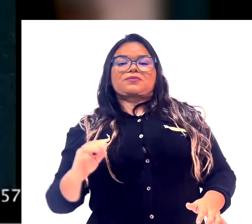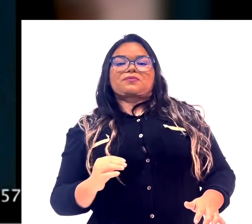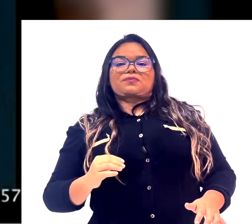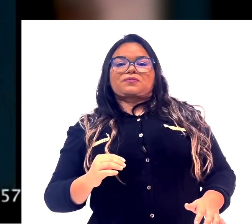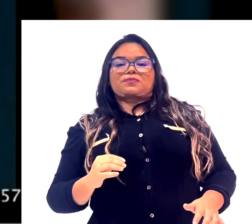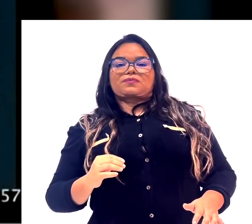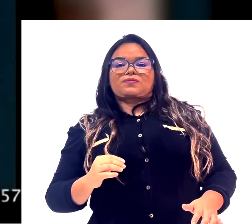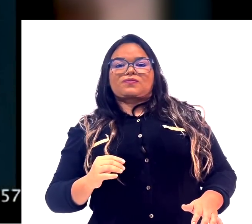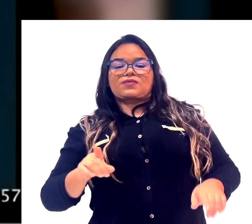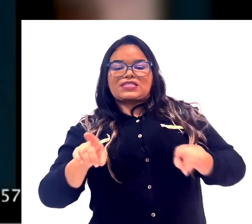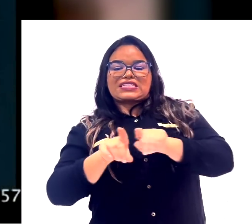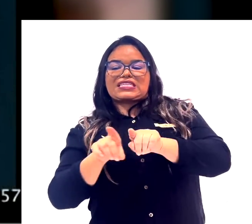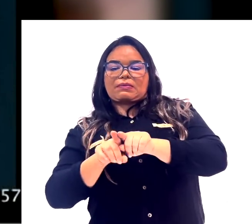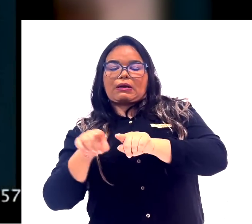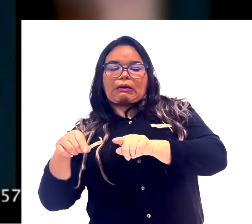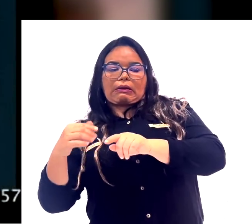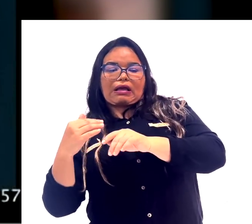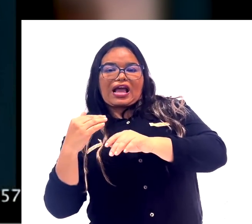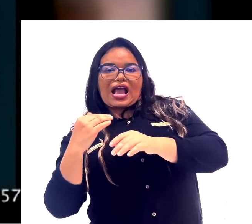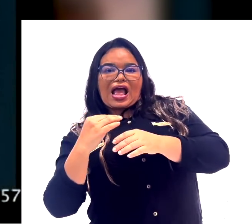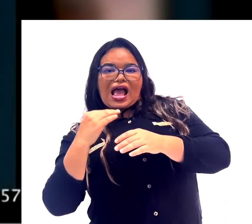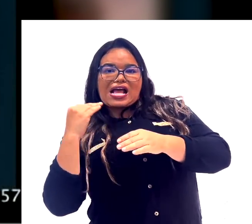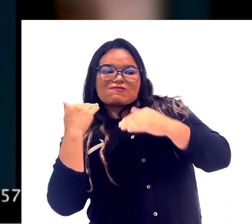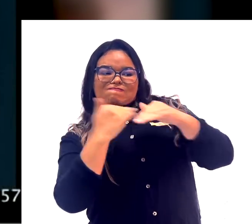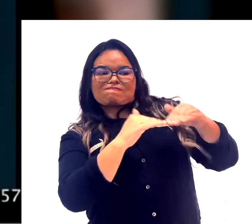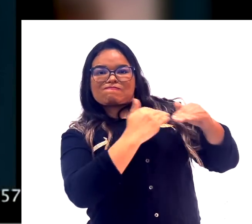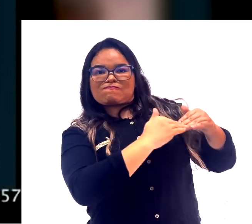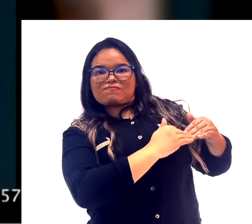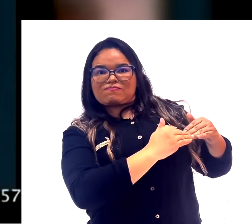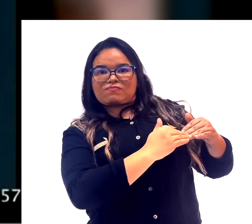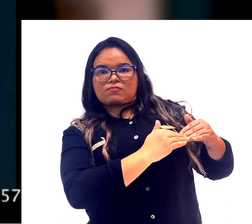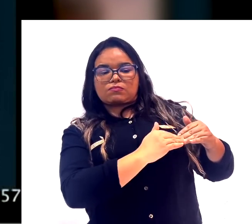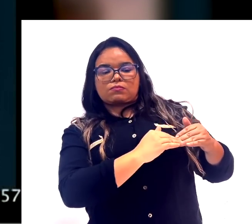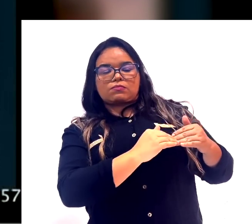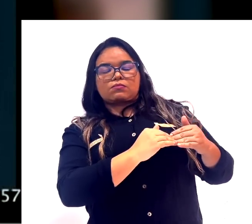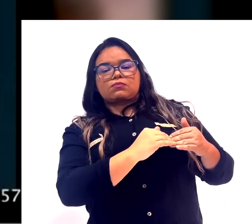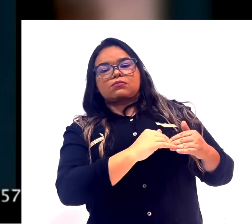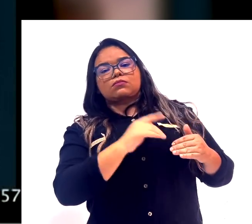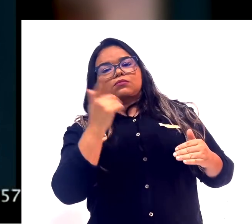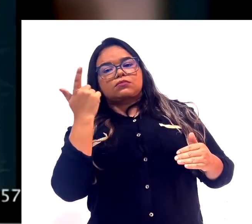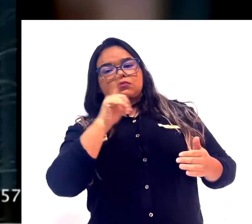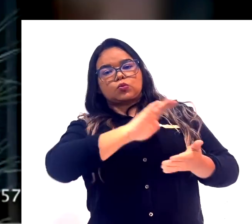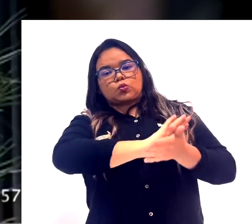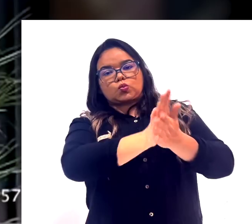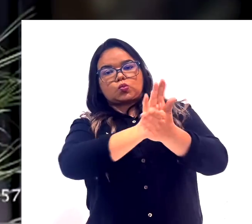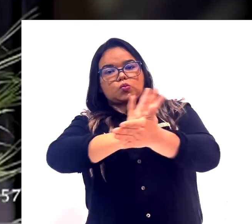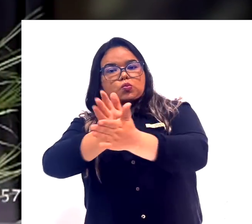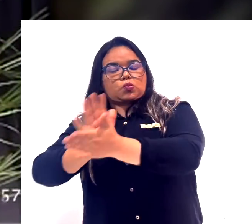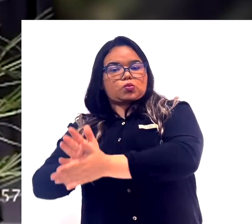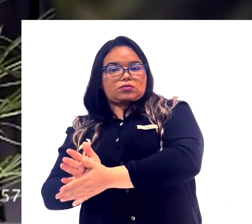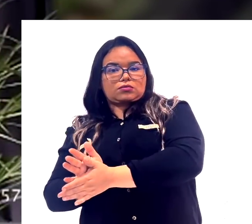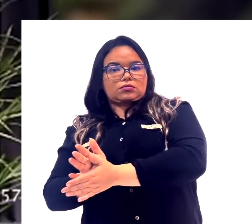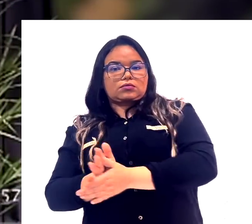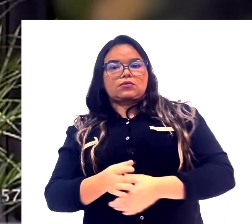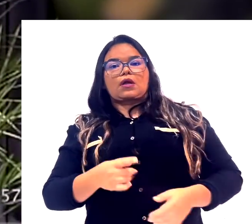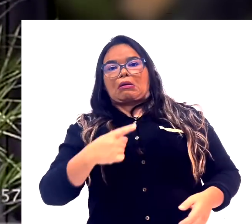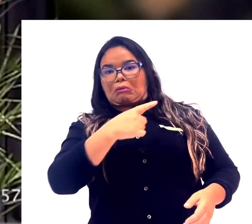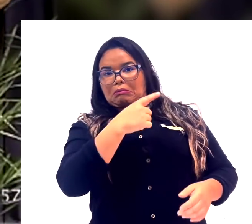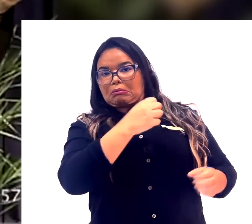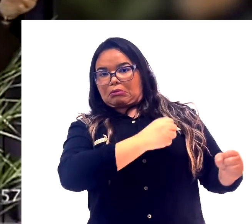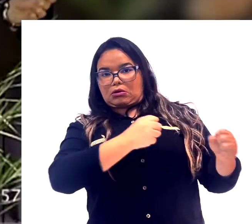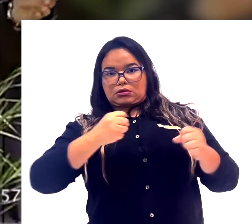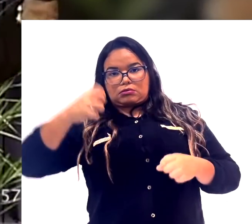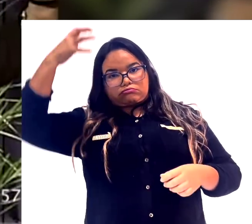fazia em pedaços e pisava a pés o que subjugava. Aqui está um poderoso império, no